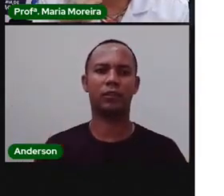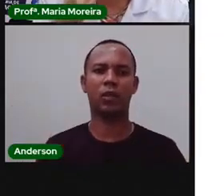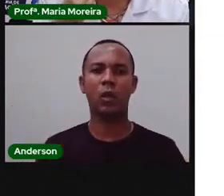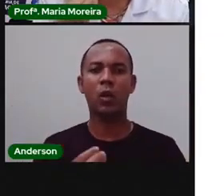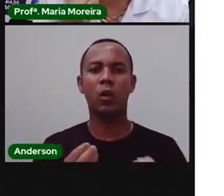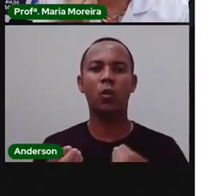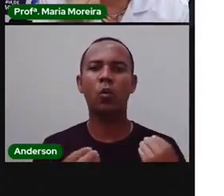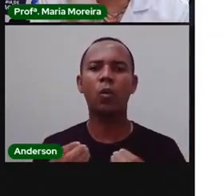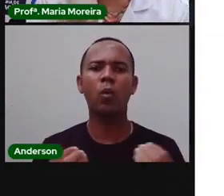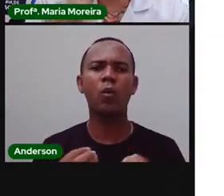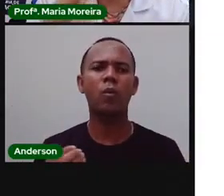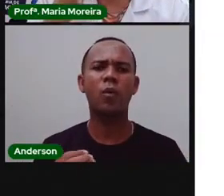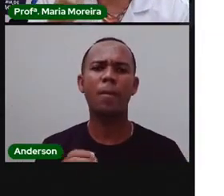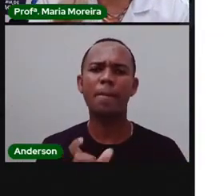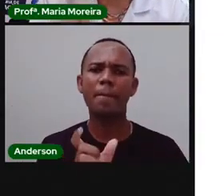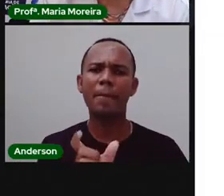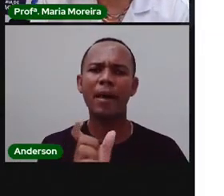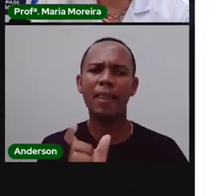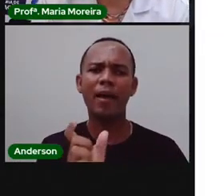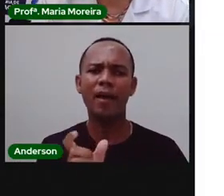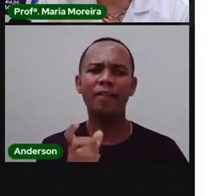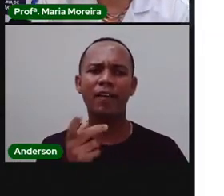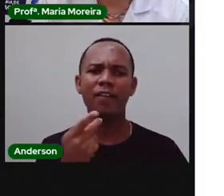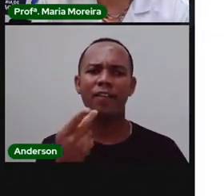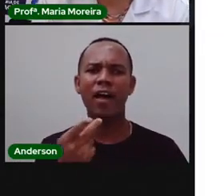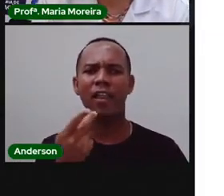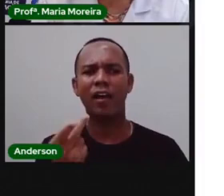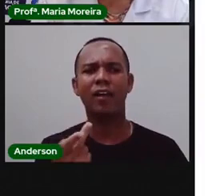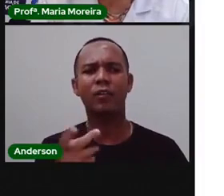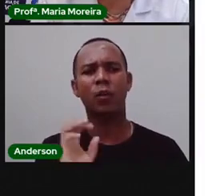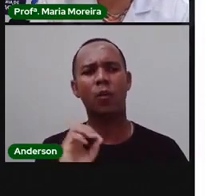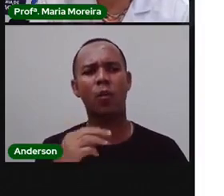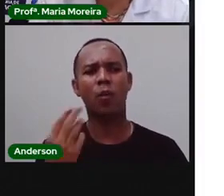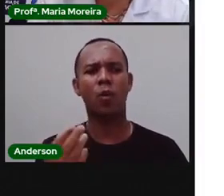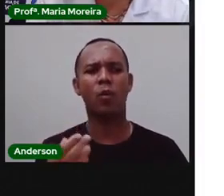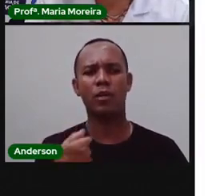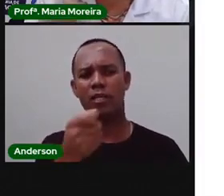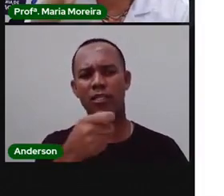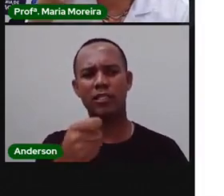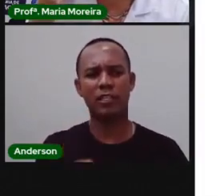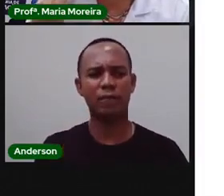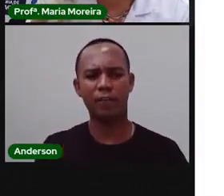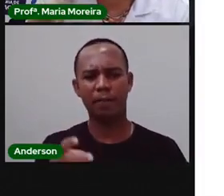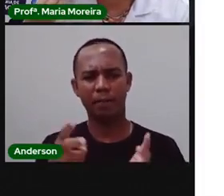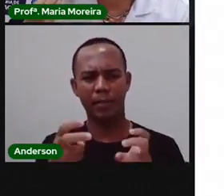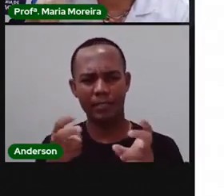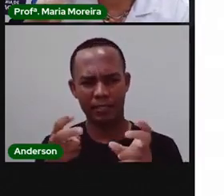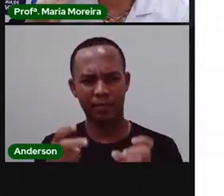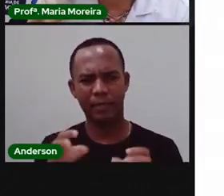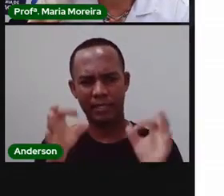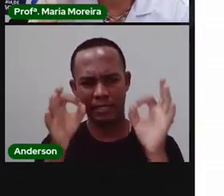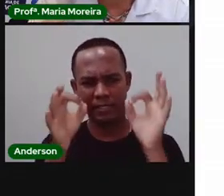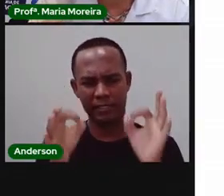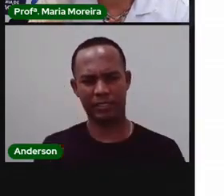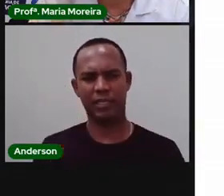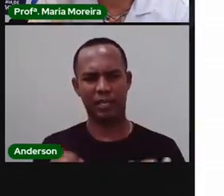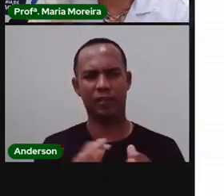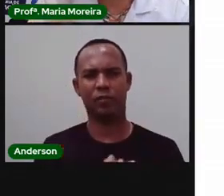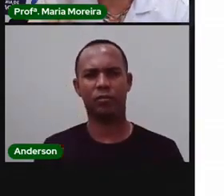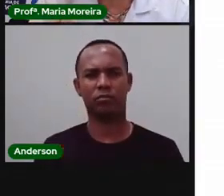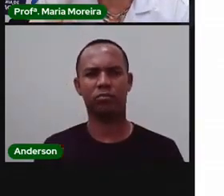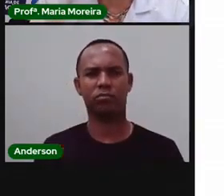pronúncia, em como a gente está o quê? Falando essas palavras. E observando se a pronúncia dela, ela está o